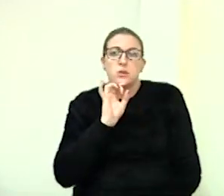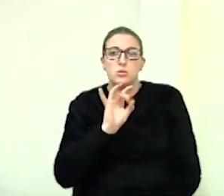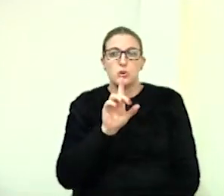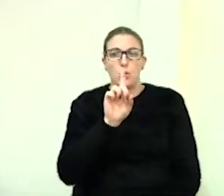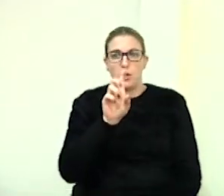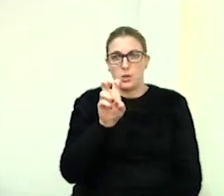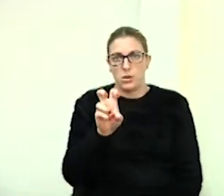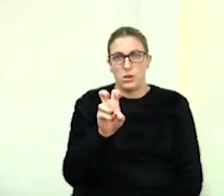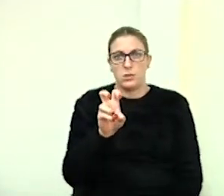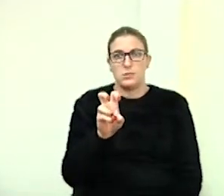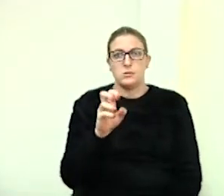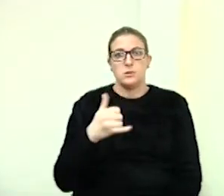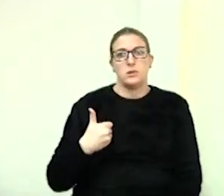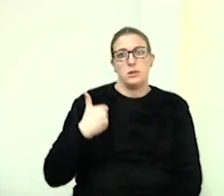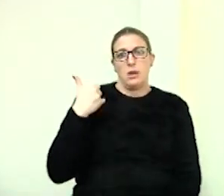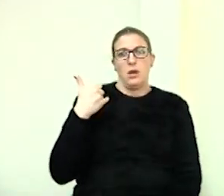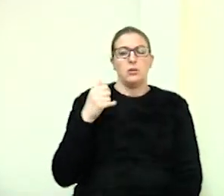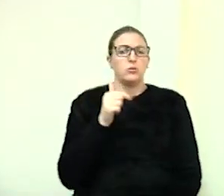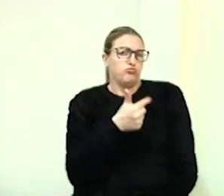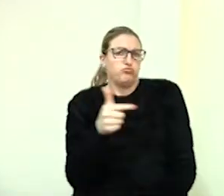saber operacionalizar.